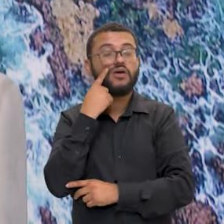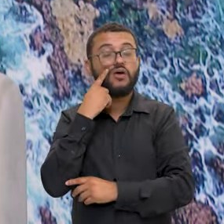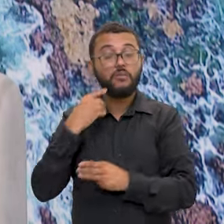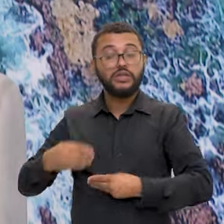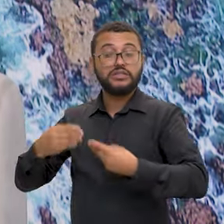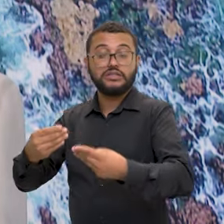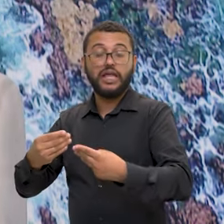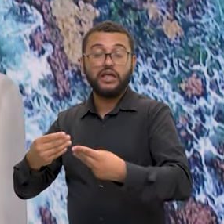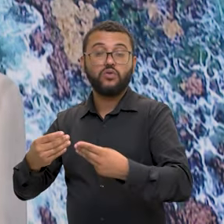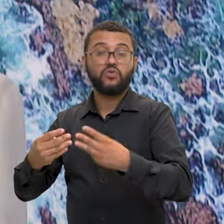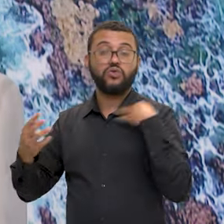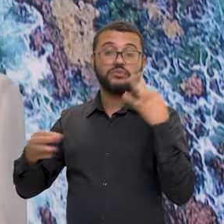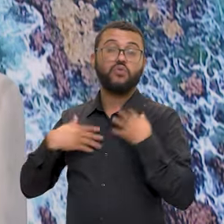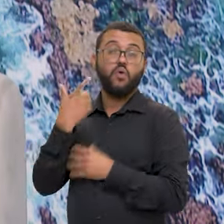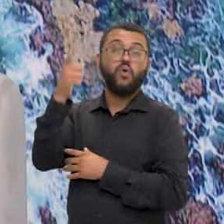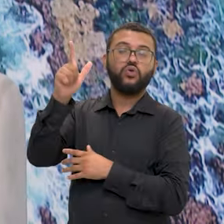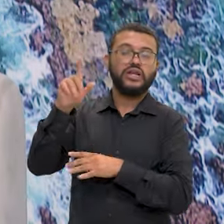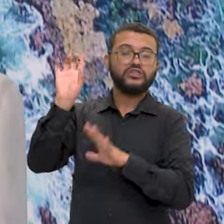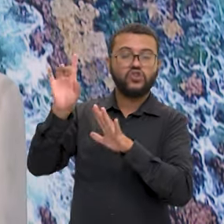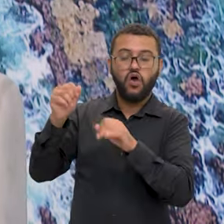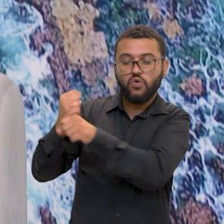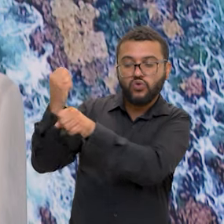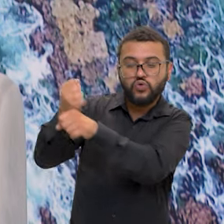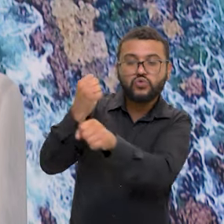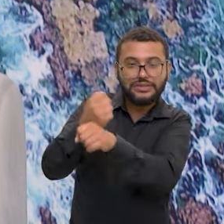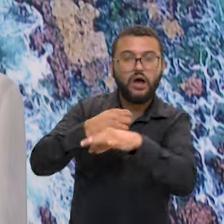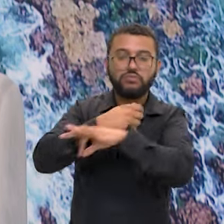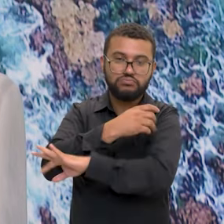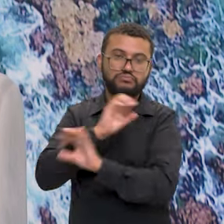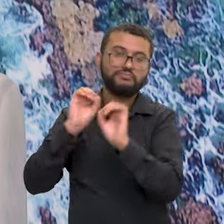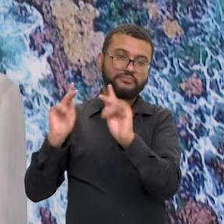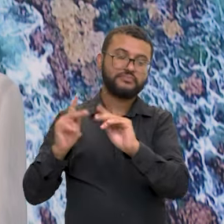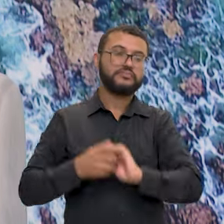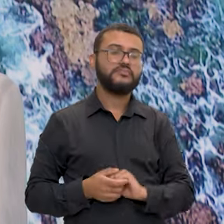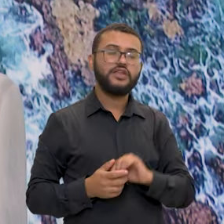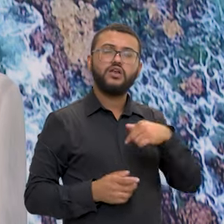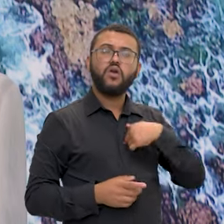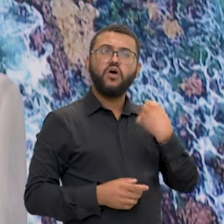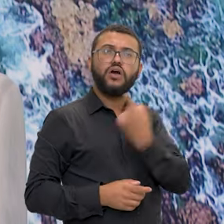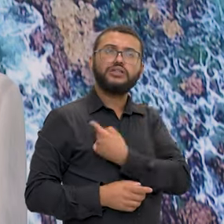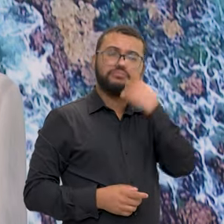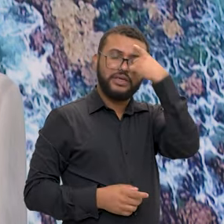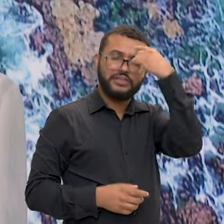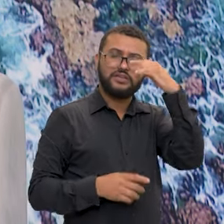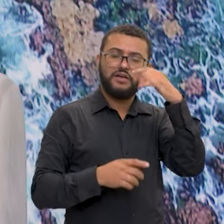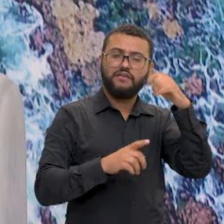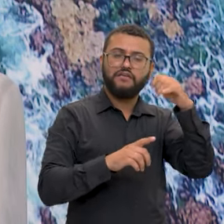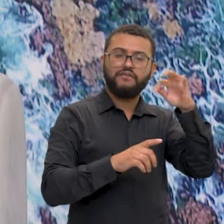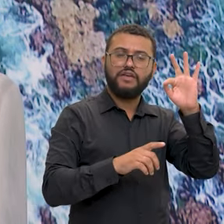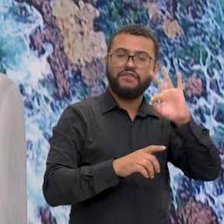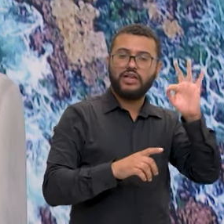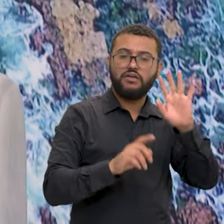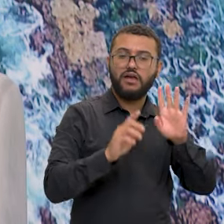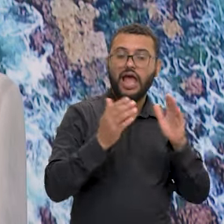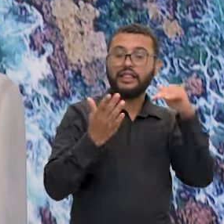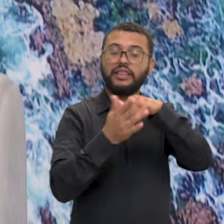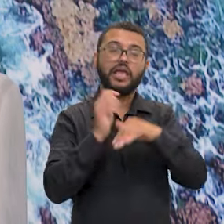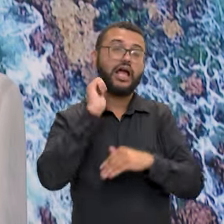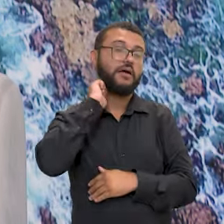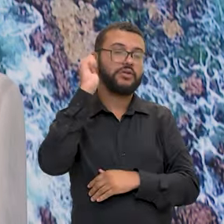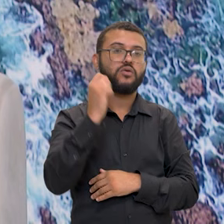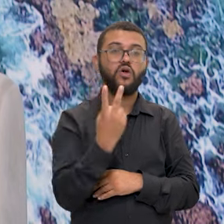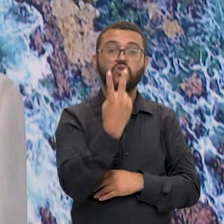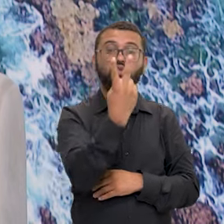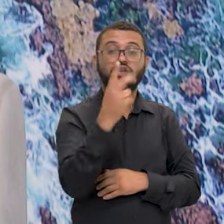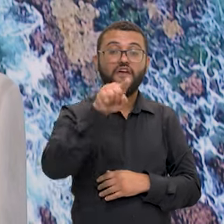até abril, a vinda para cá de turistas estrangeiros de 2,7 milhões de turistas. O isso